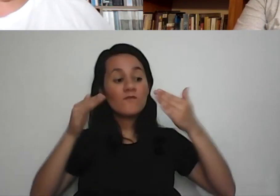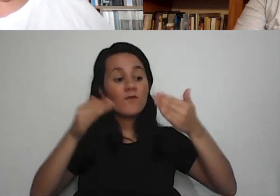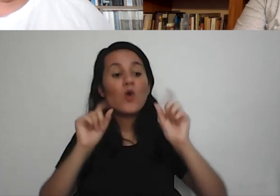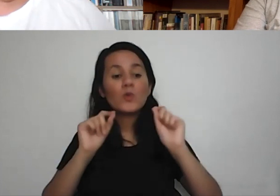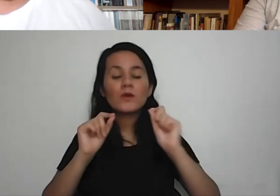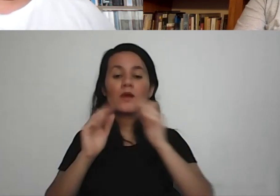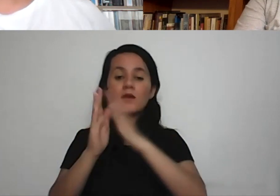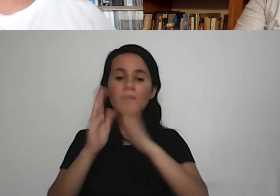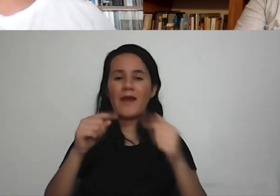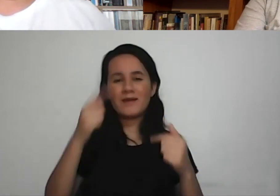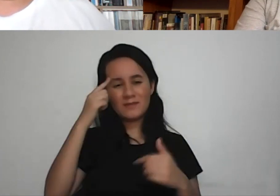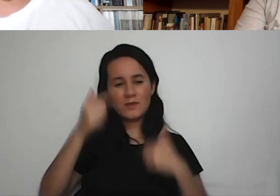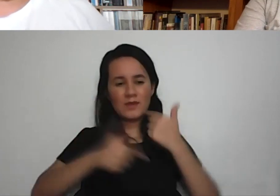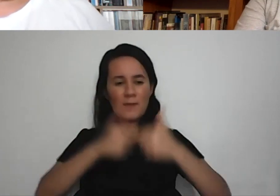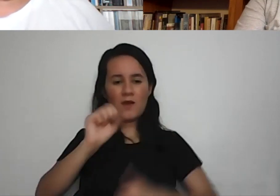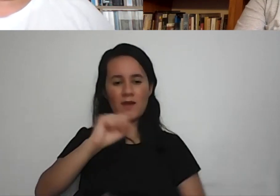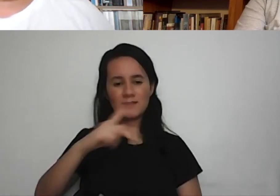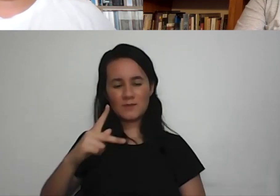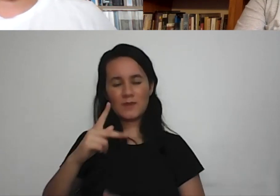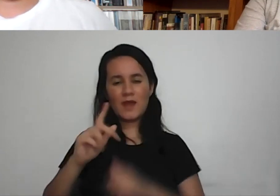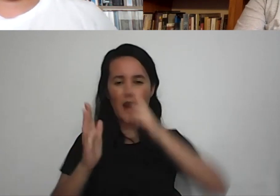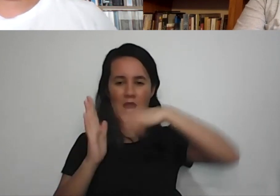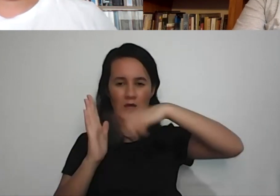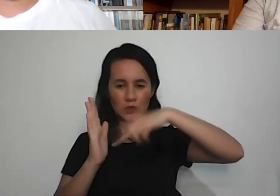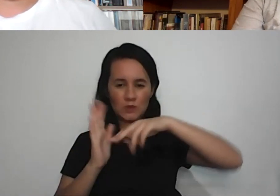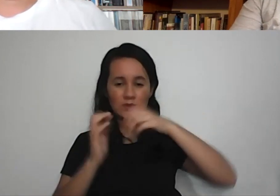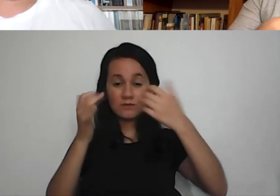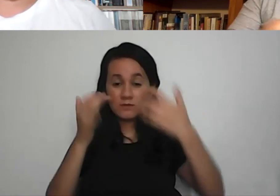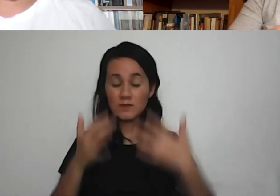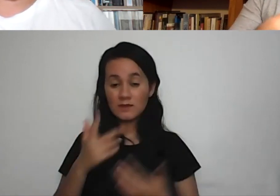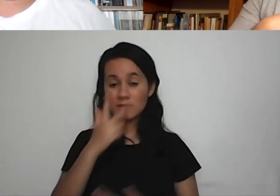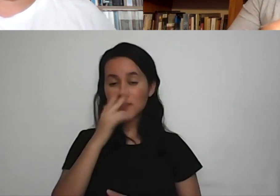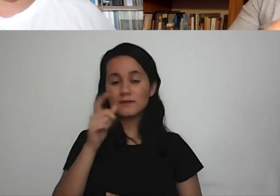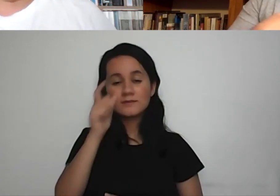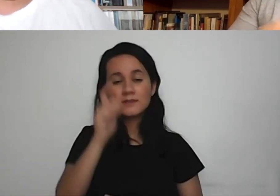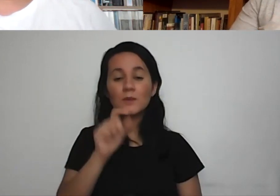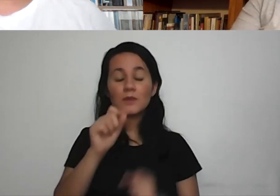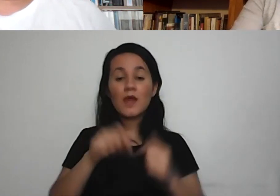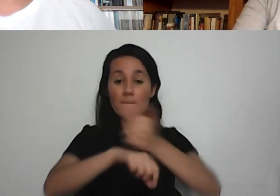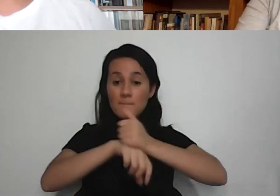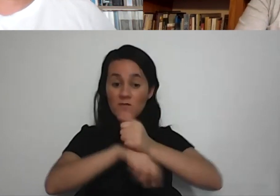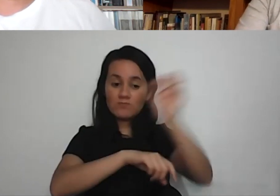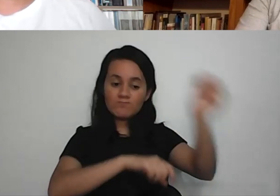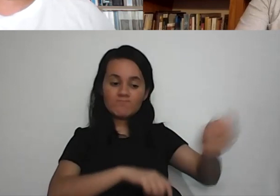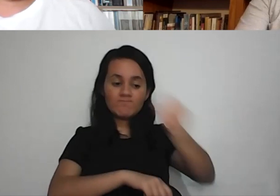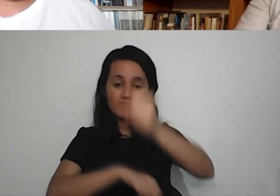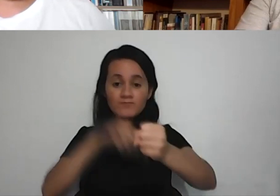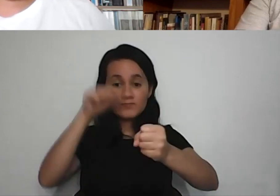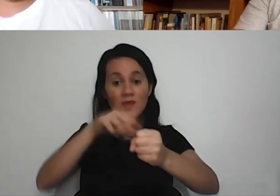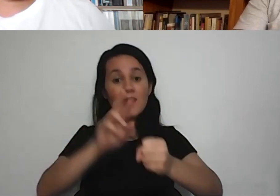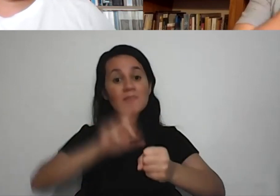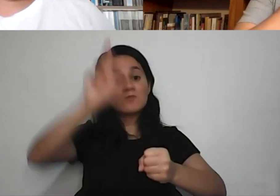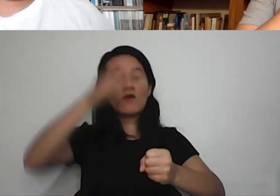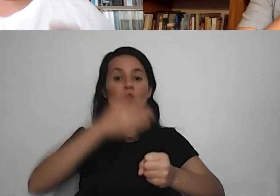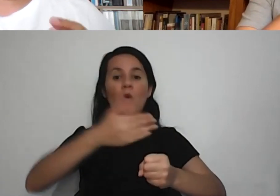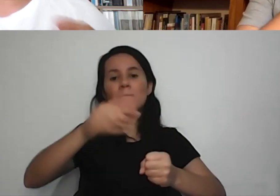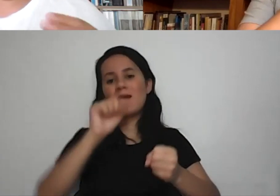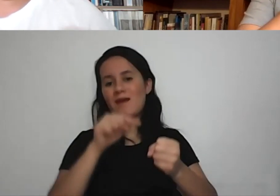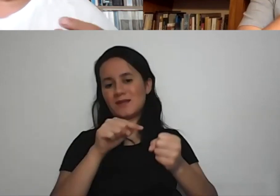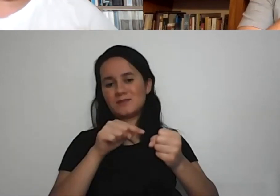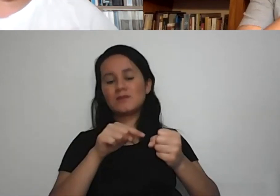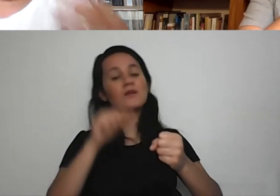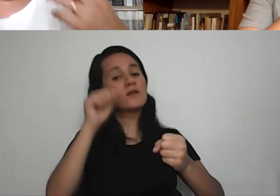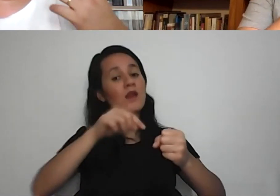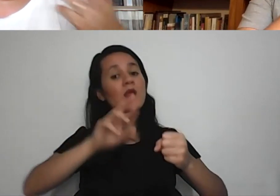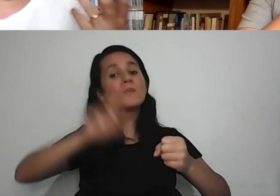SP Leituras, ele é interessante porque ele pega esse profissional que é quem está na linha de frente, né? Ele é